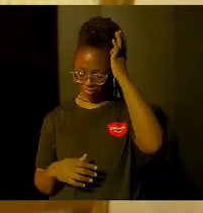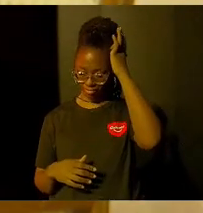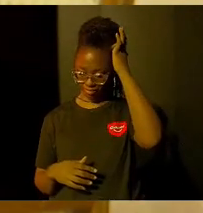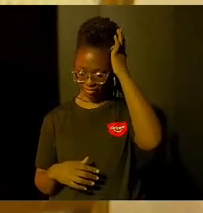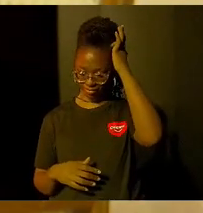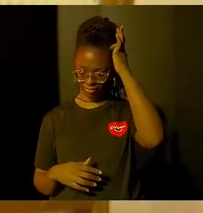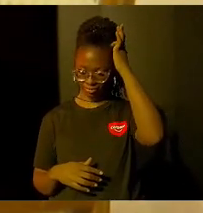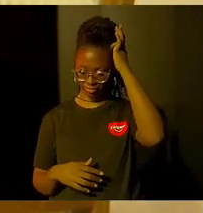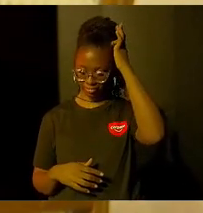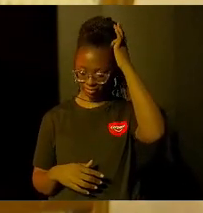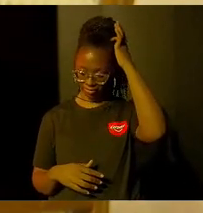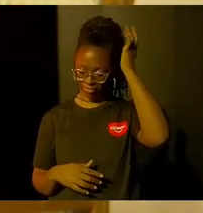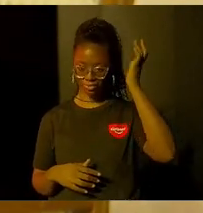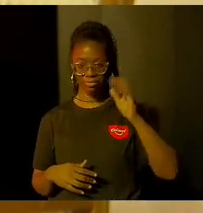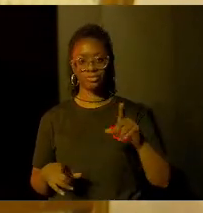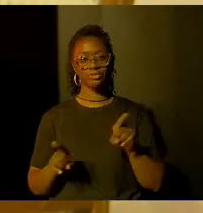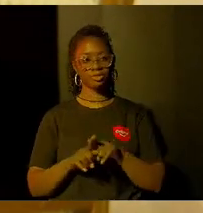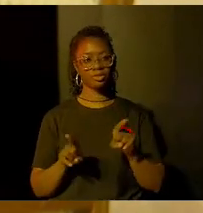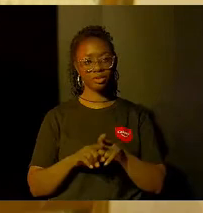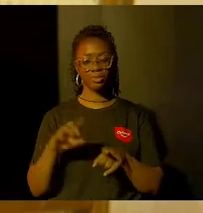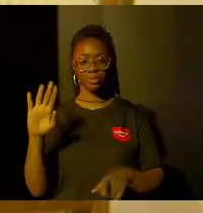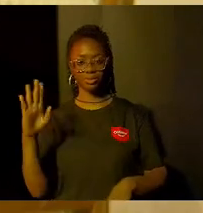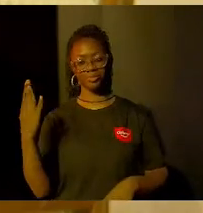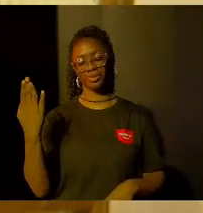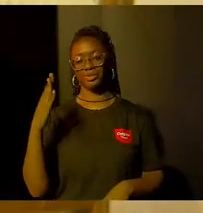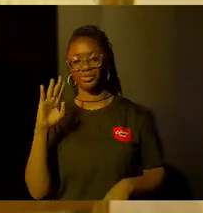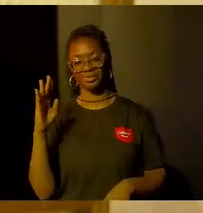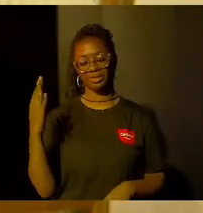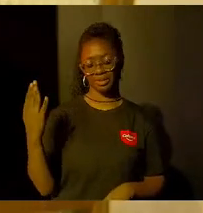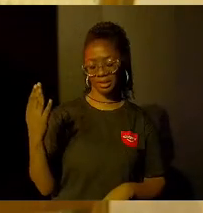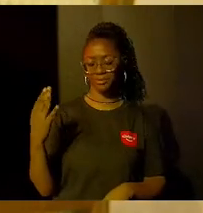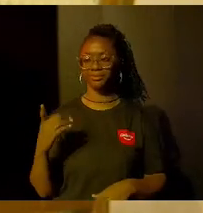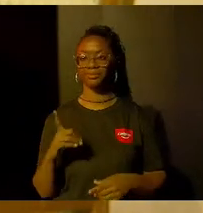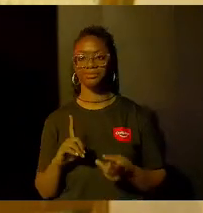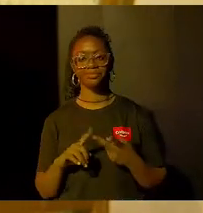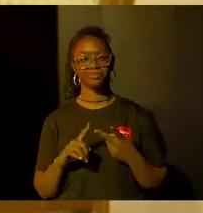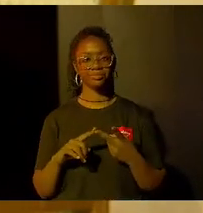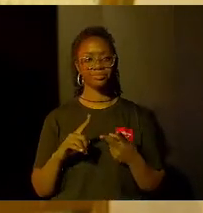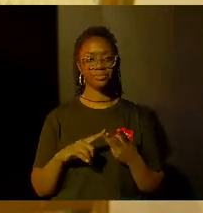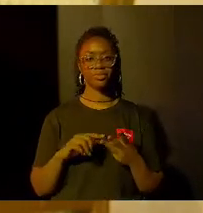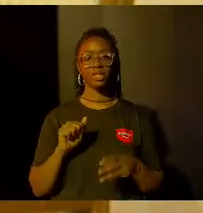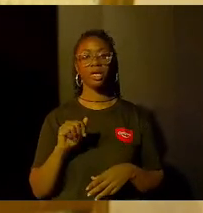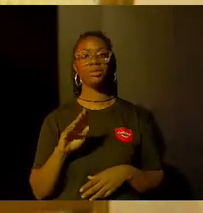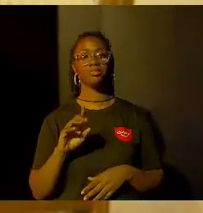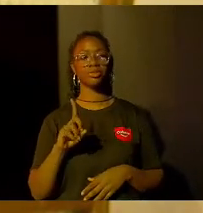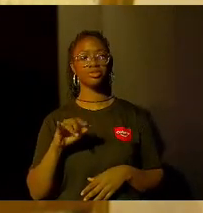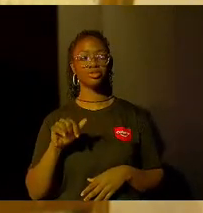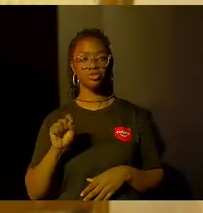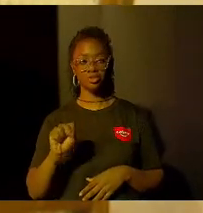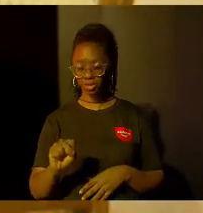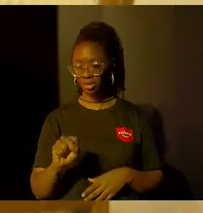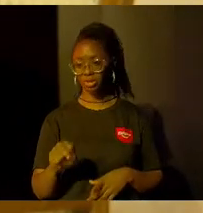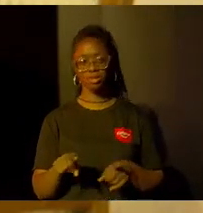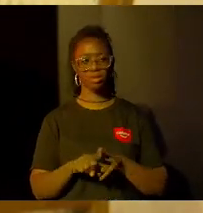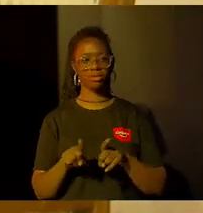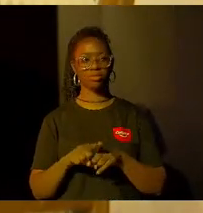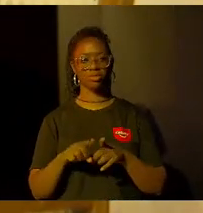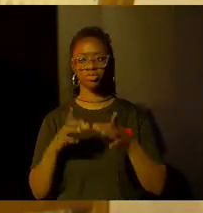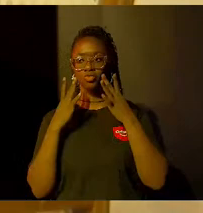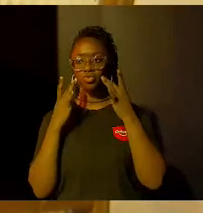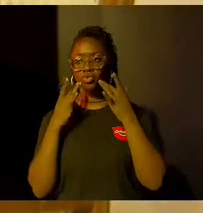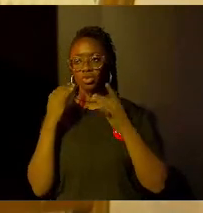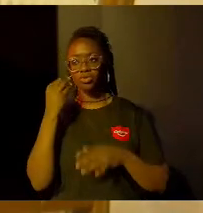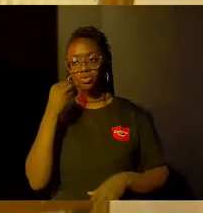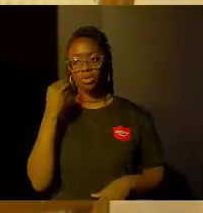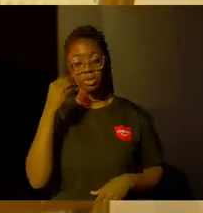você faz uma jogada com a Beyoncé no palco depois você traz o Abdias você traz todo o Teatro Experimental do